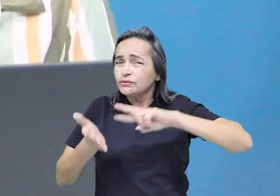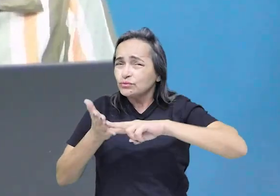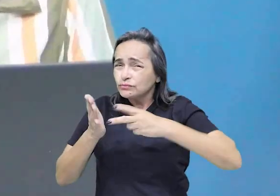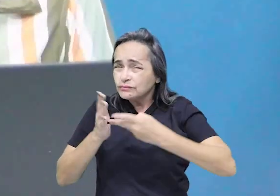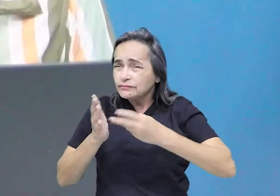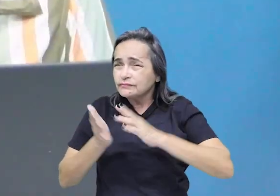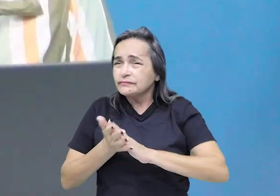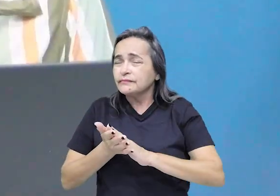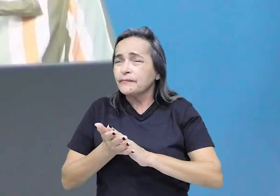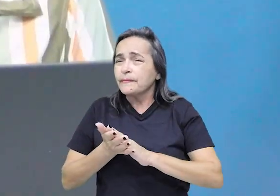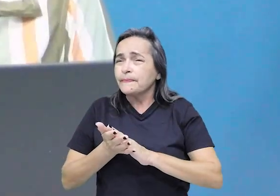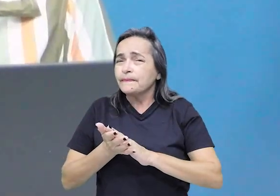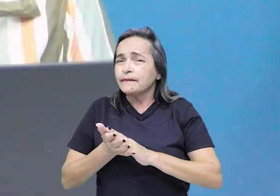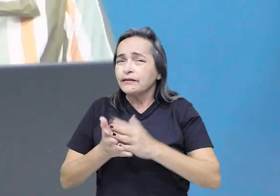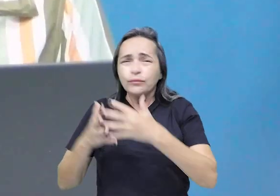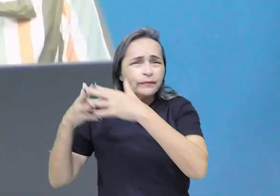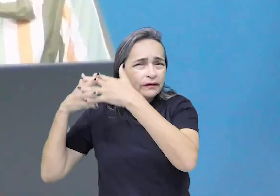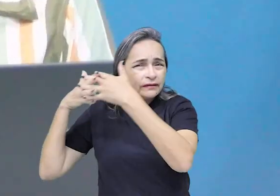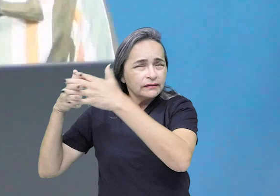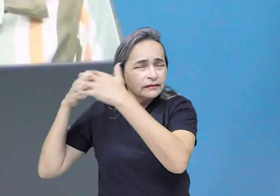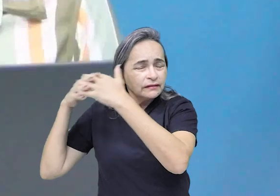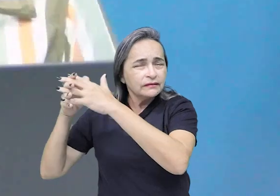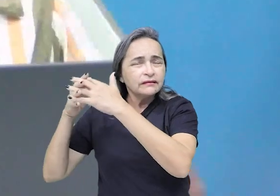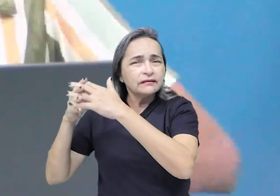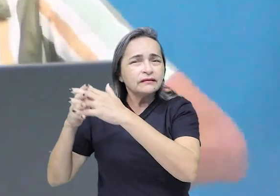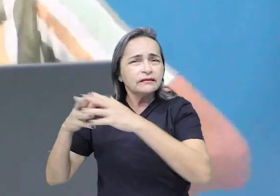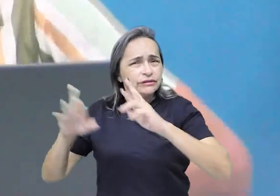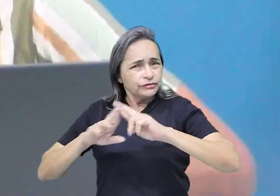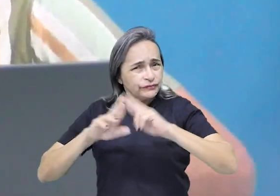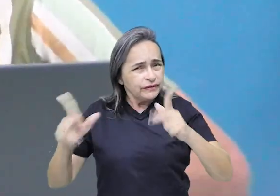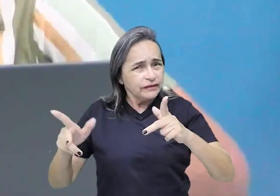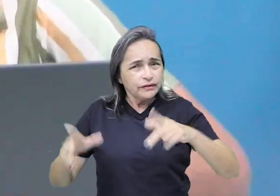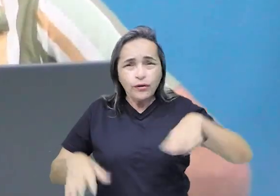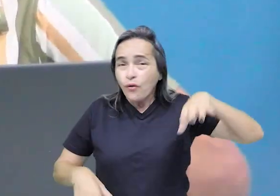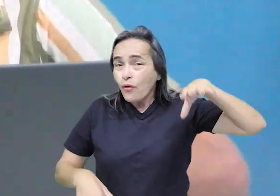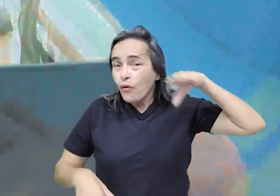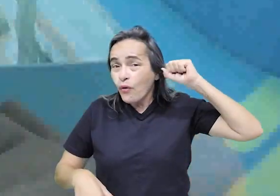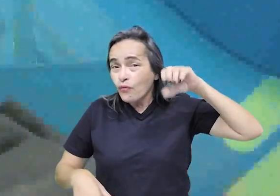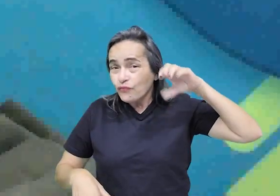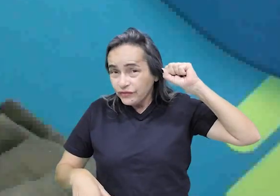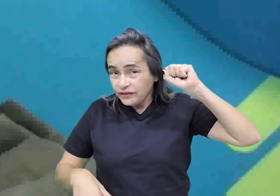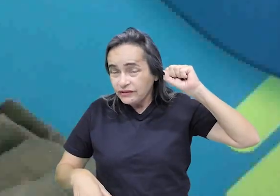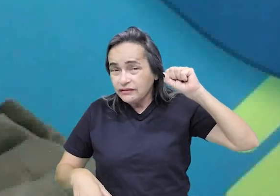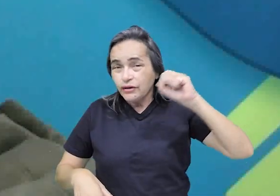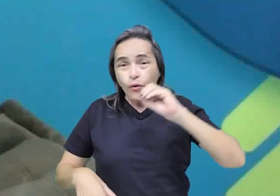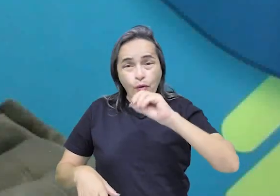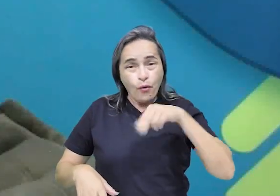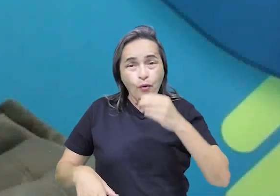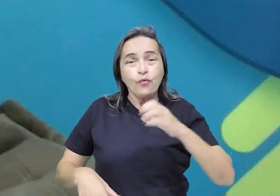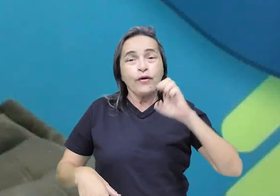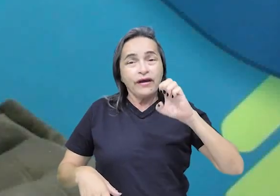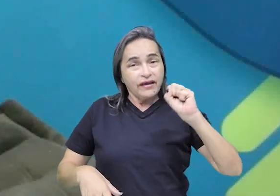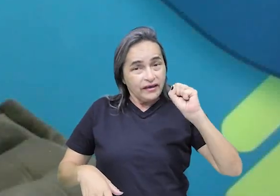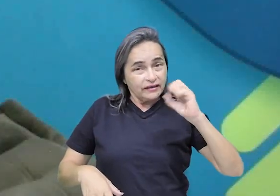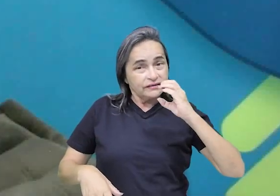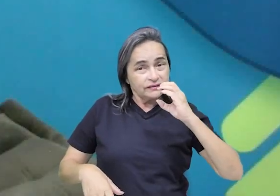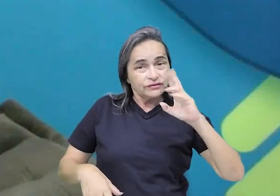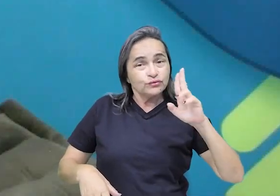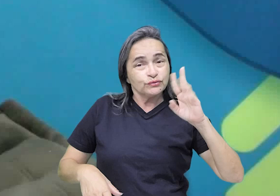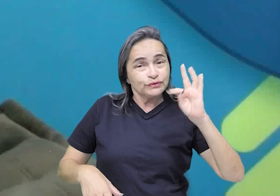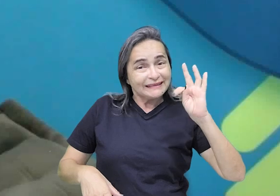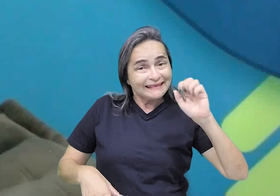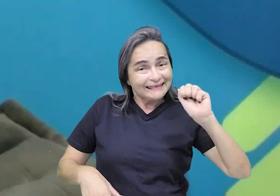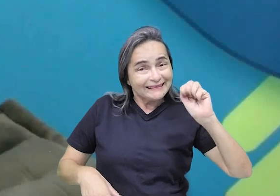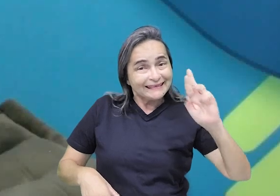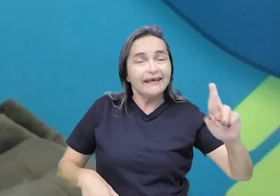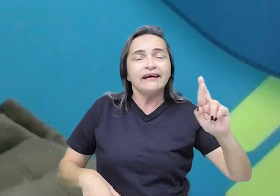da diferença que existe entre ouvir e escutar. A diferença entre